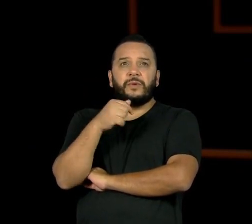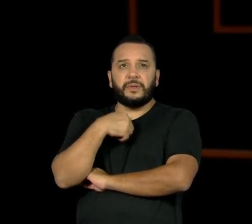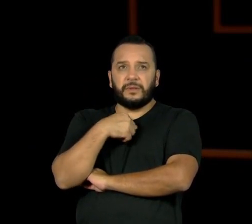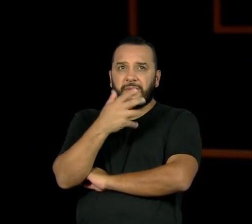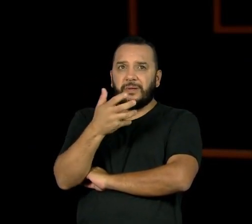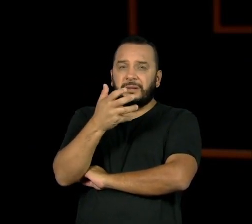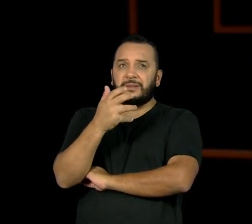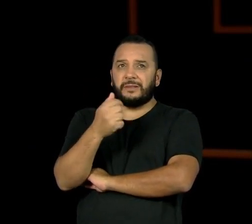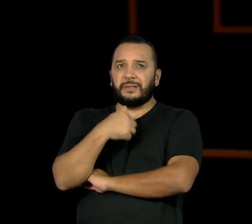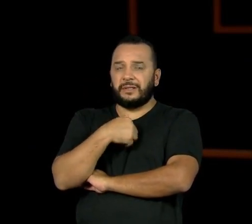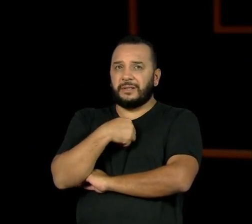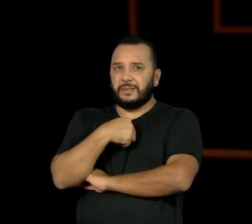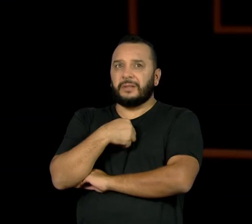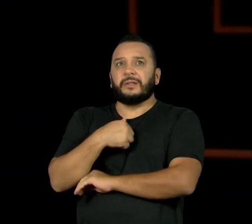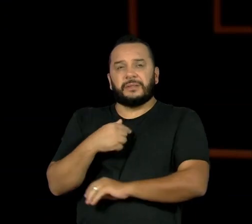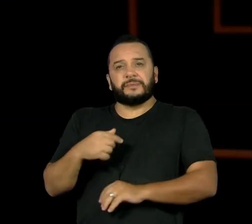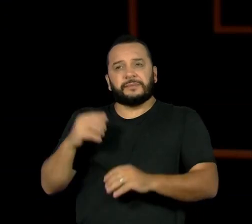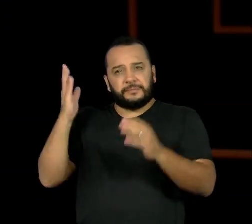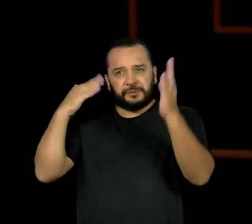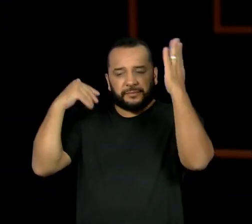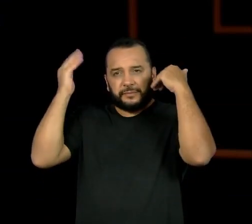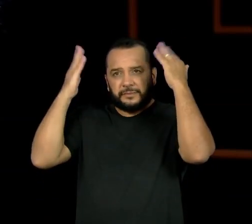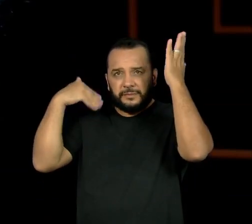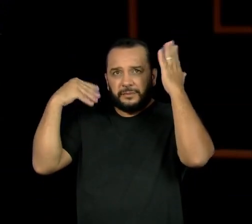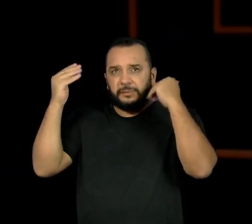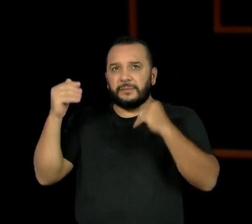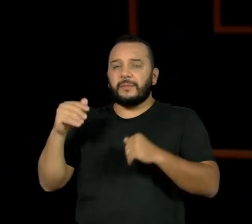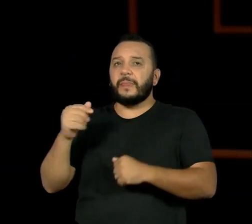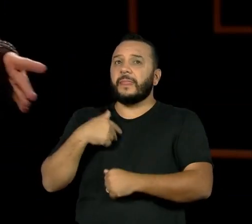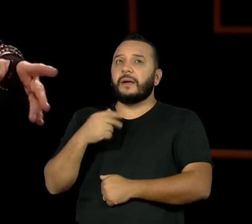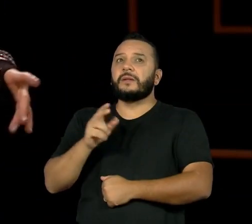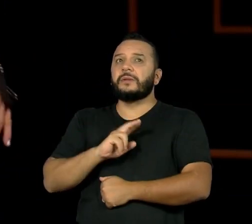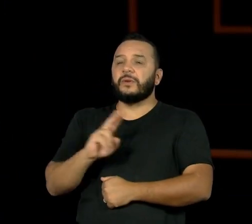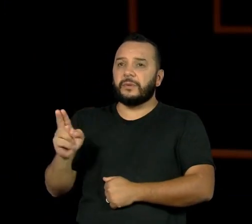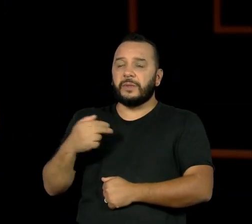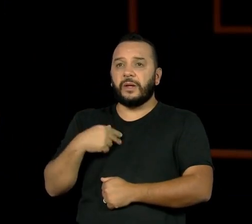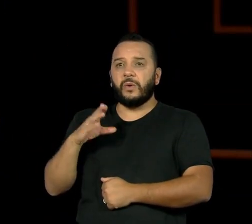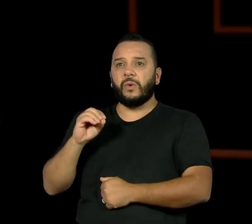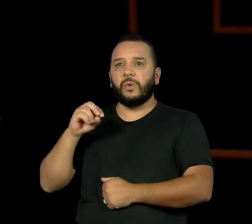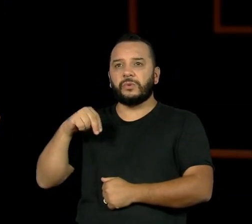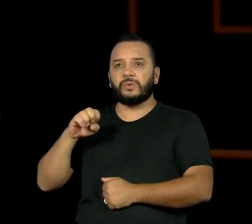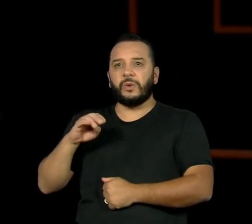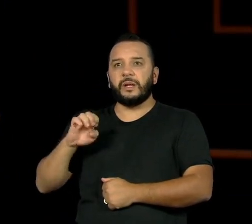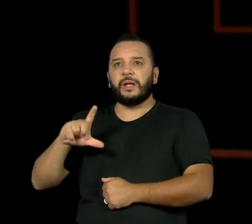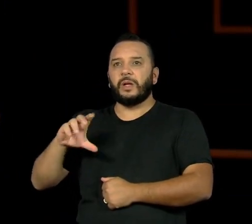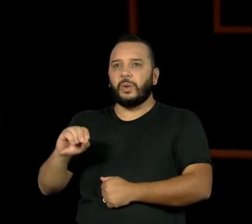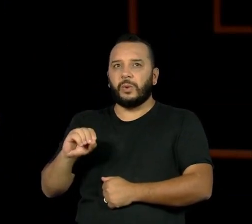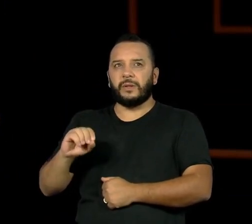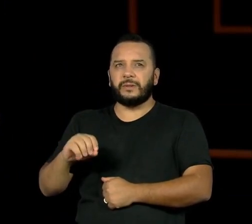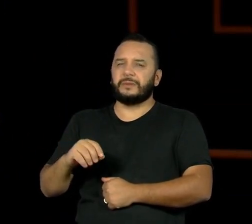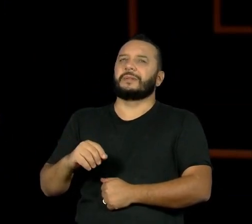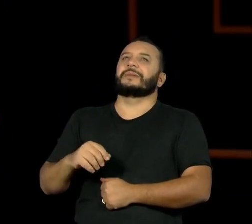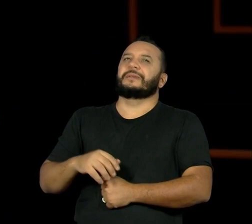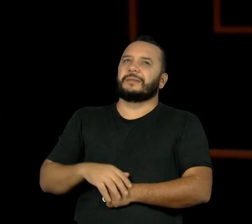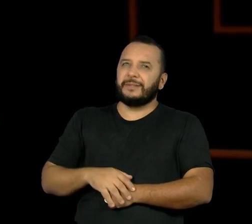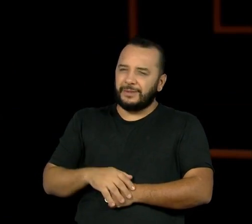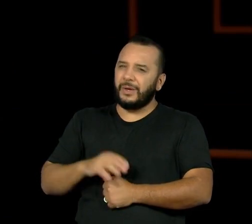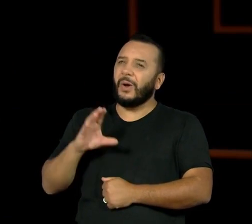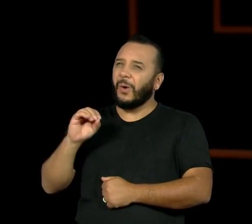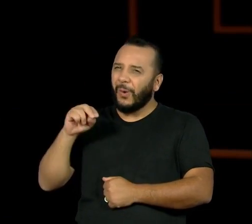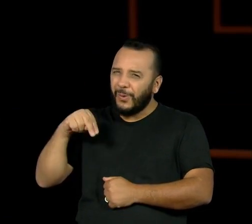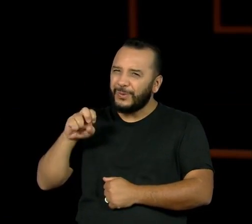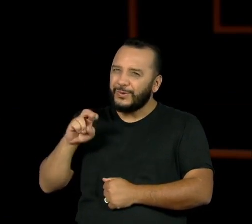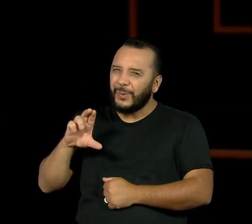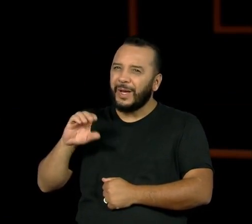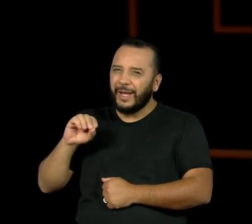que faça um marco. Depois eu pinto de novo. Eu falei, qual é o seu nome? Ela disse, Consuelo. Aí eu olhei para ela e falei assim,